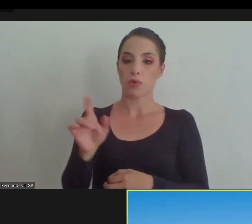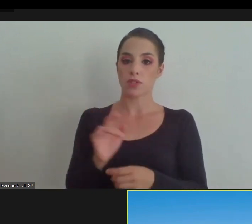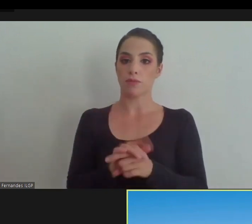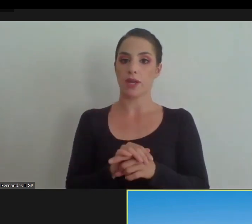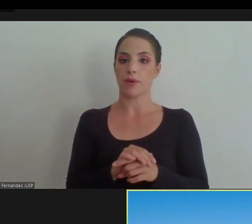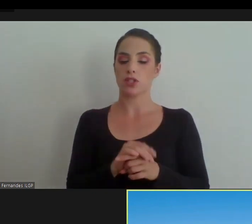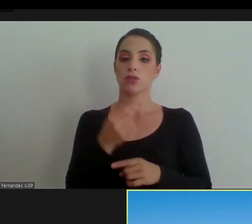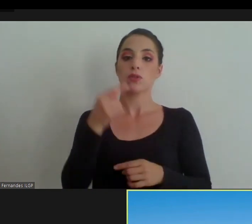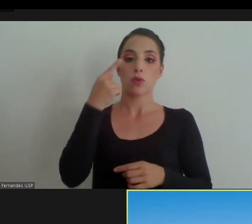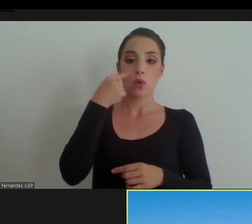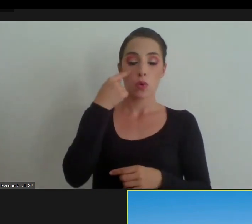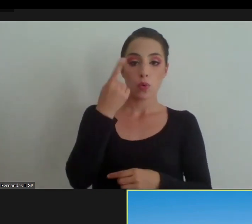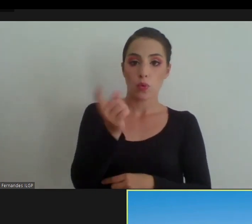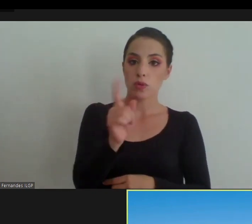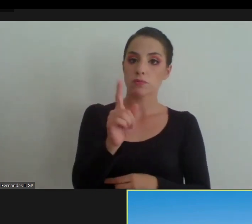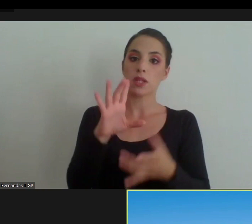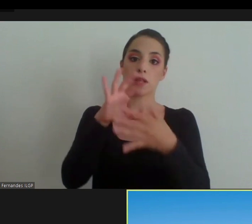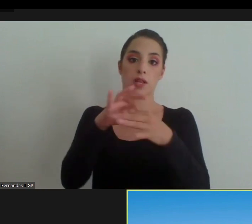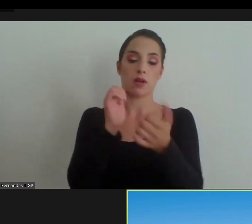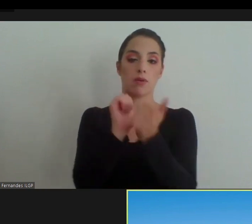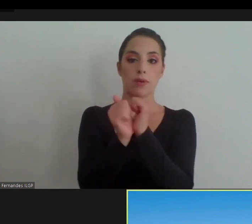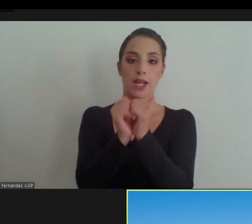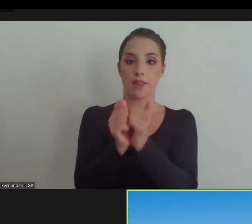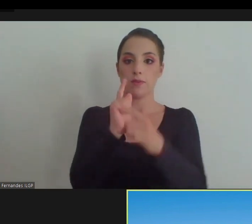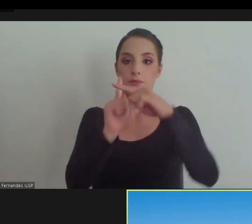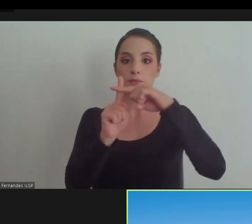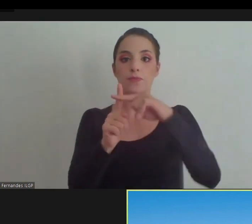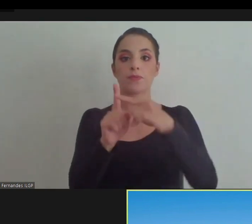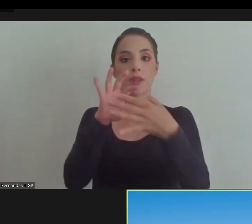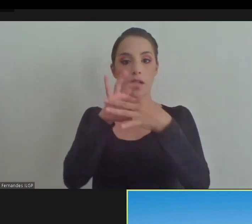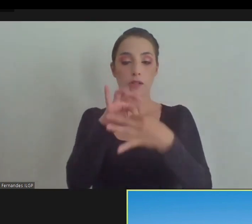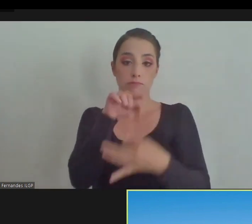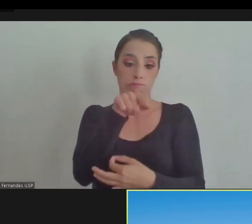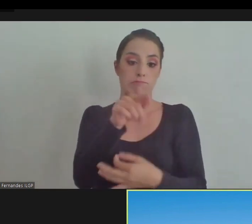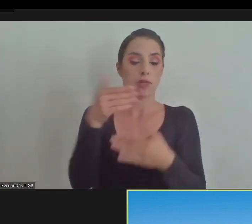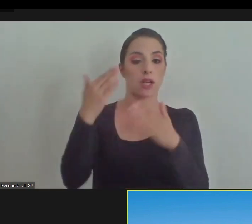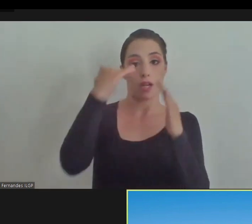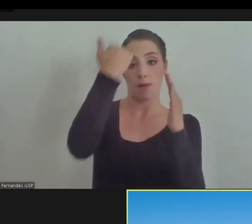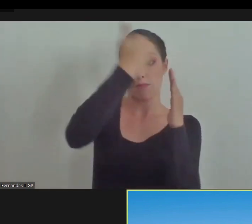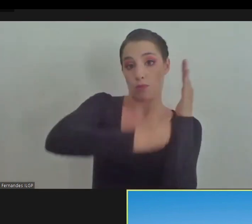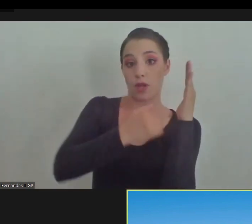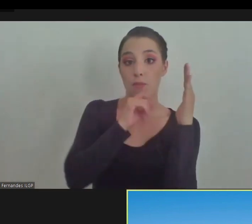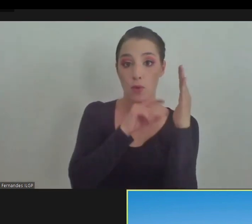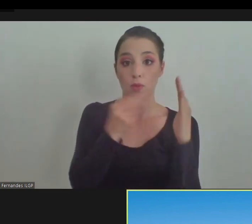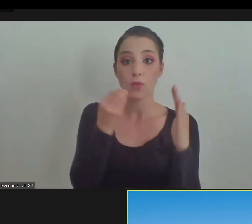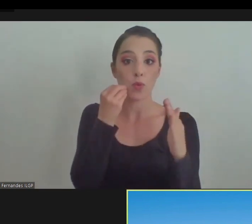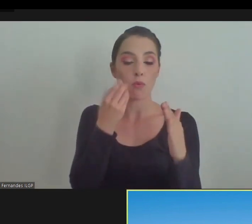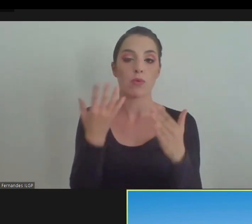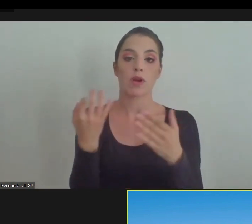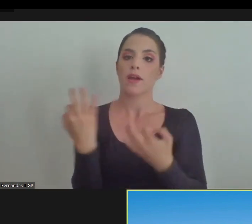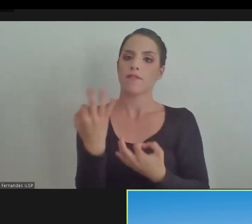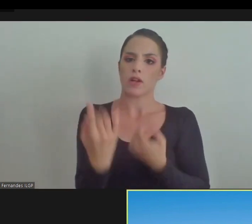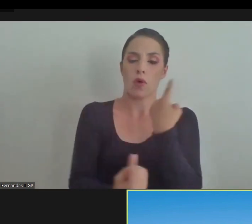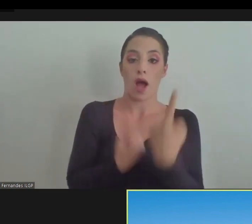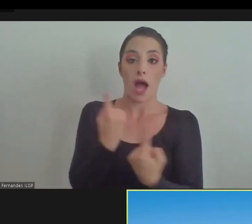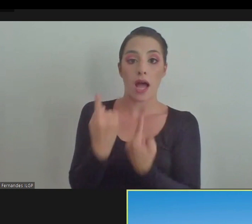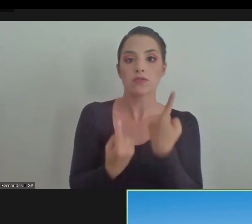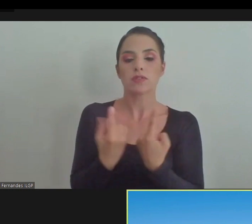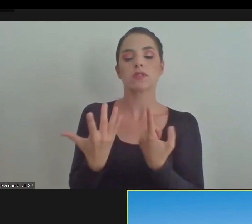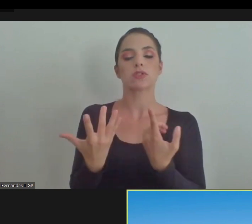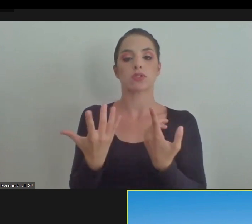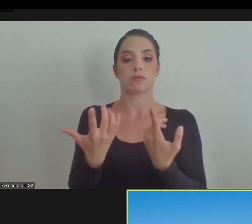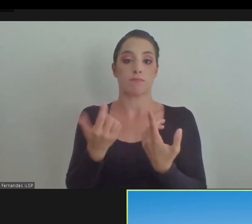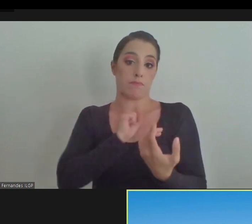desconhecimento do papel positivo que a regulação e as políticas públicas podem ter. E quando, muitas vezes